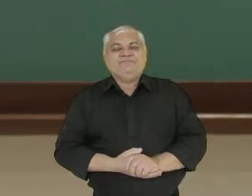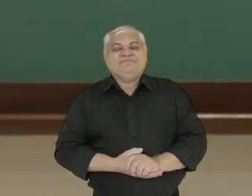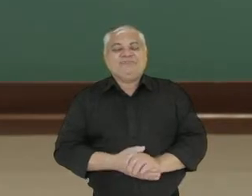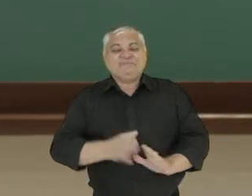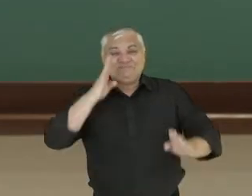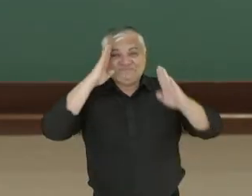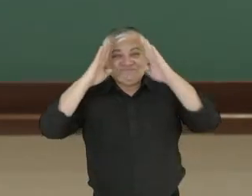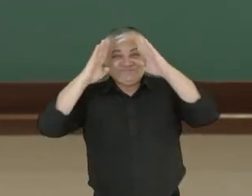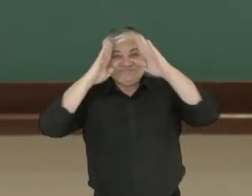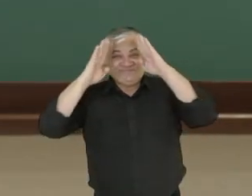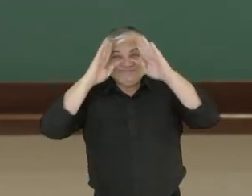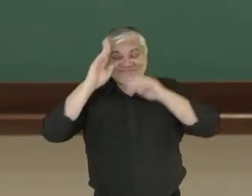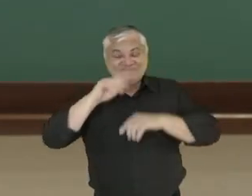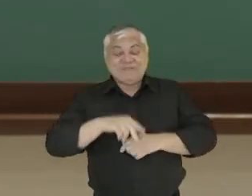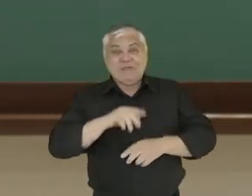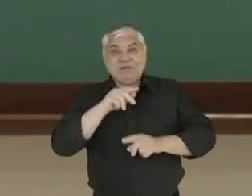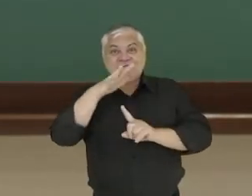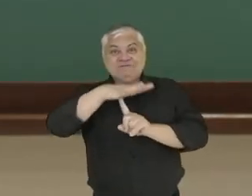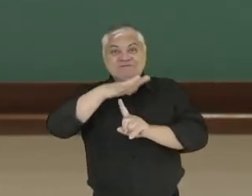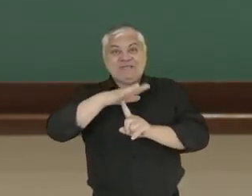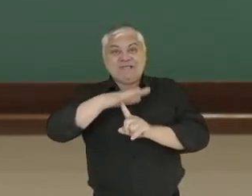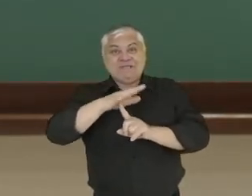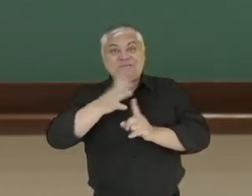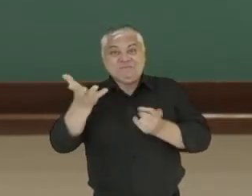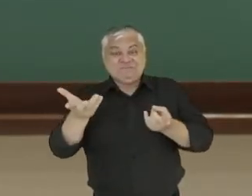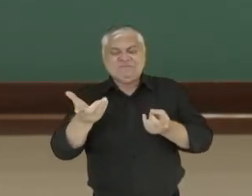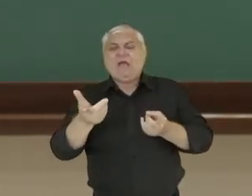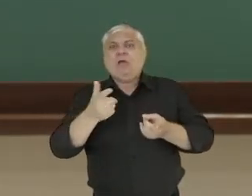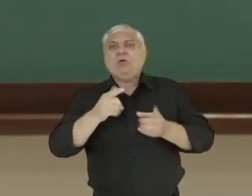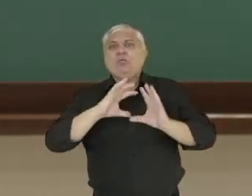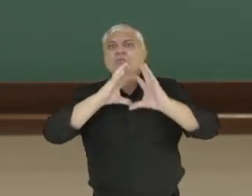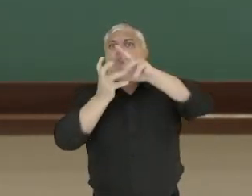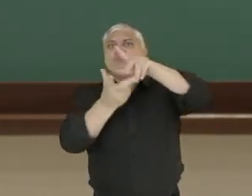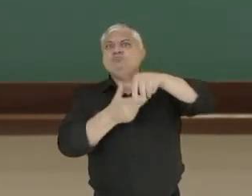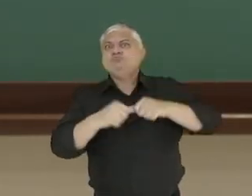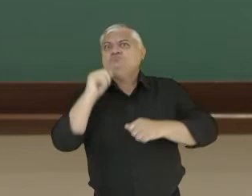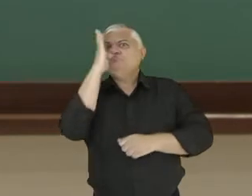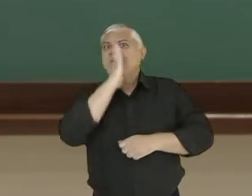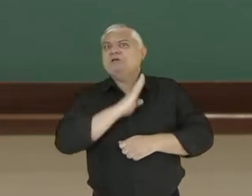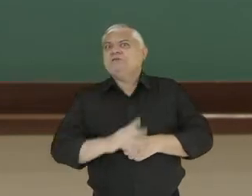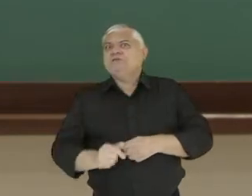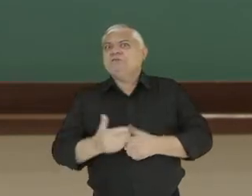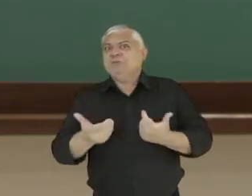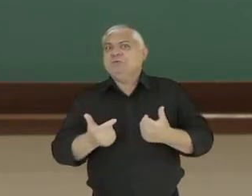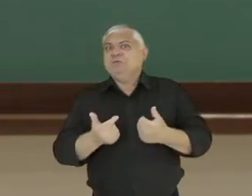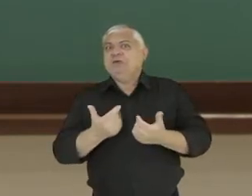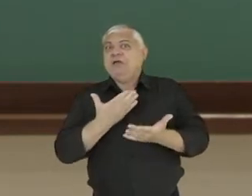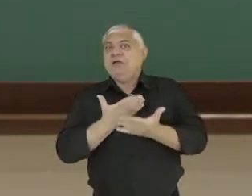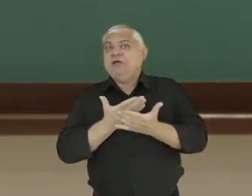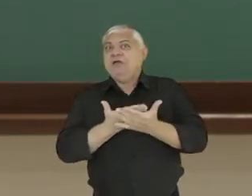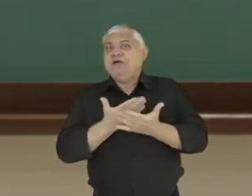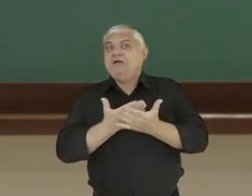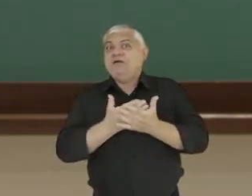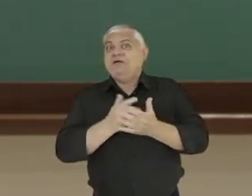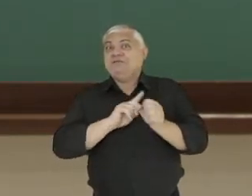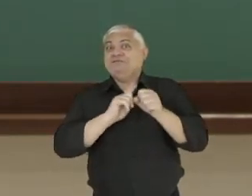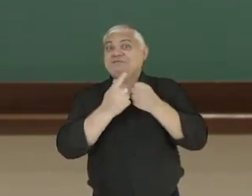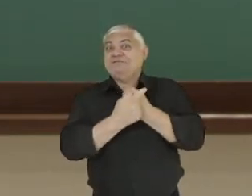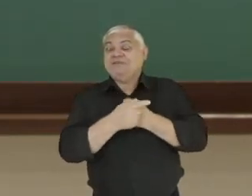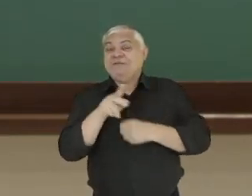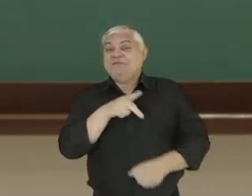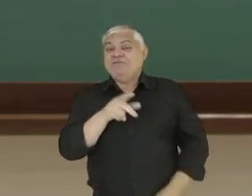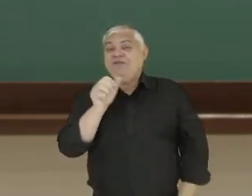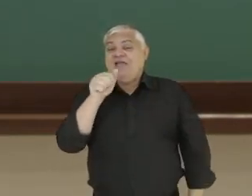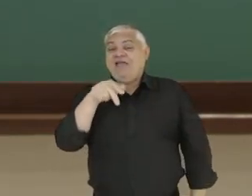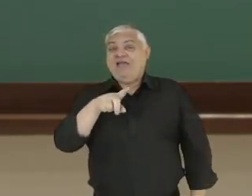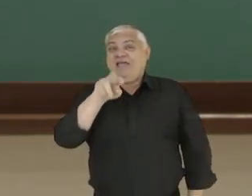Salve, salve pessoal do estado do Paraná e do Brasil e do mundo que estão acompanhando essa aula de Geografia do programa Aula Paraná. Eu sou o professor Andrew,